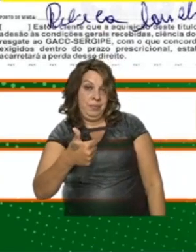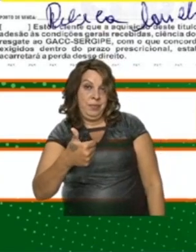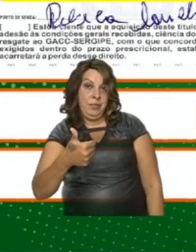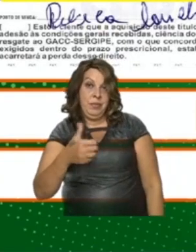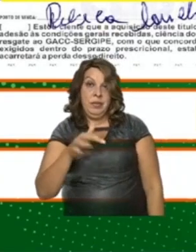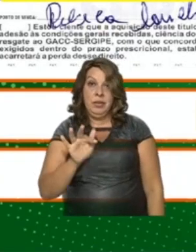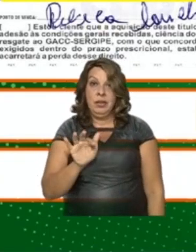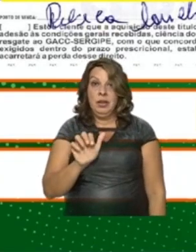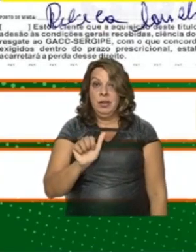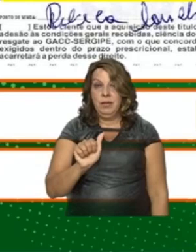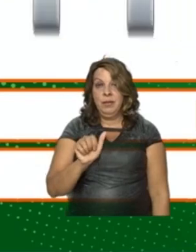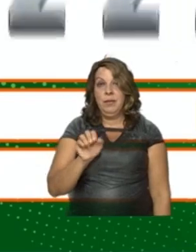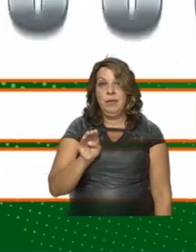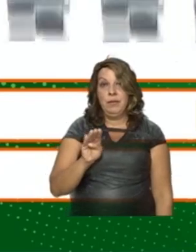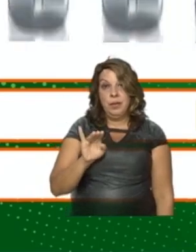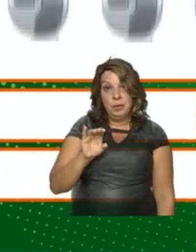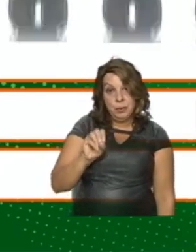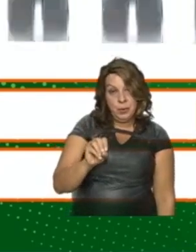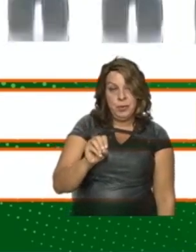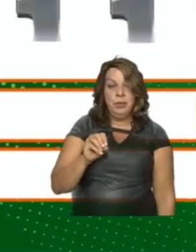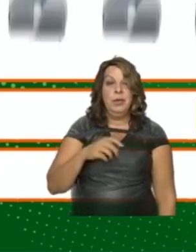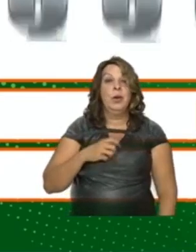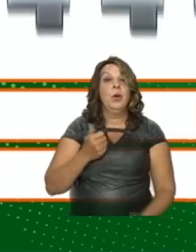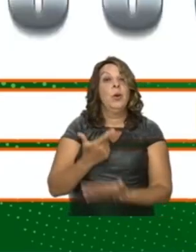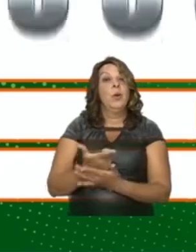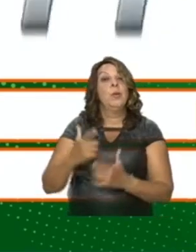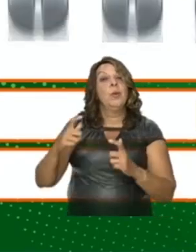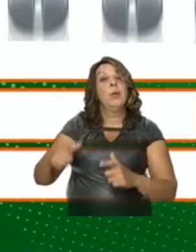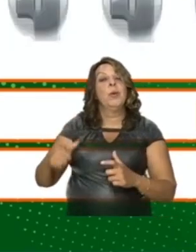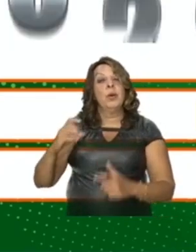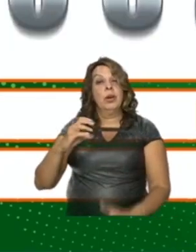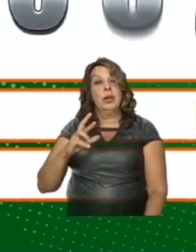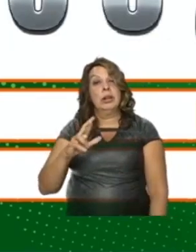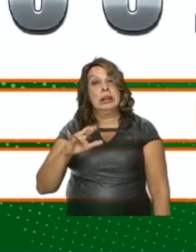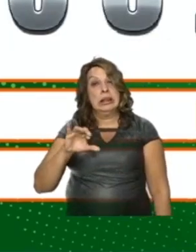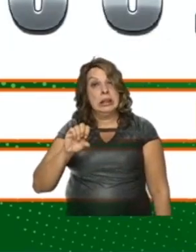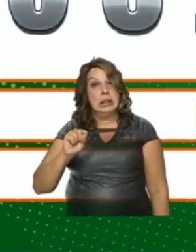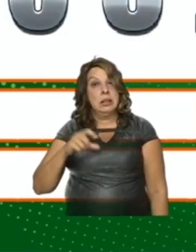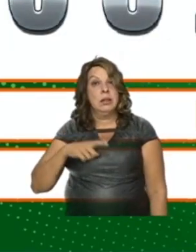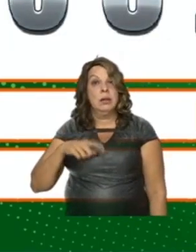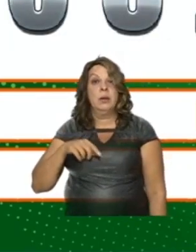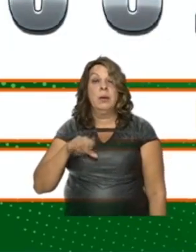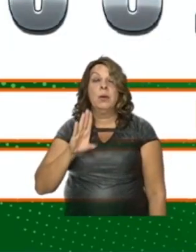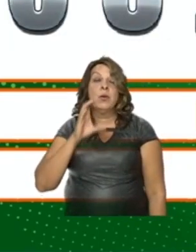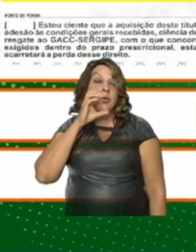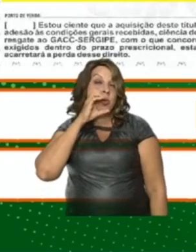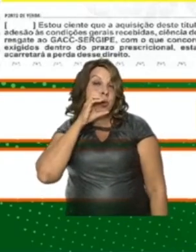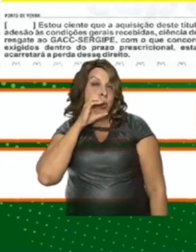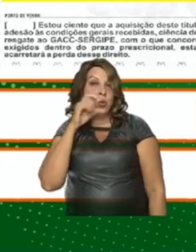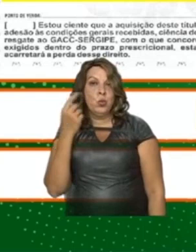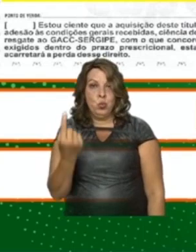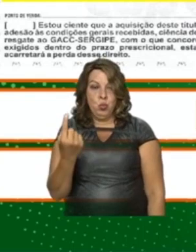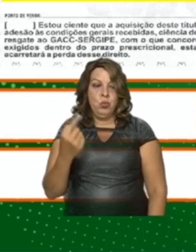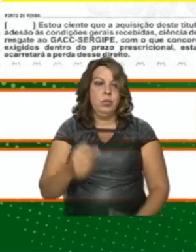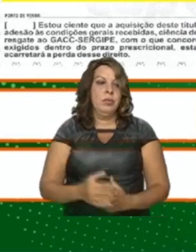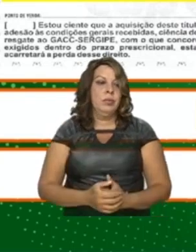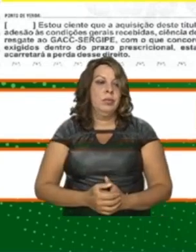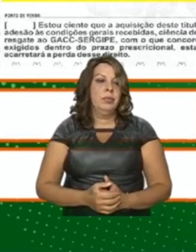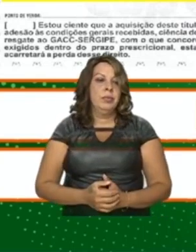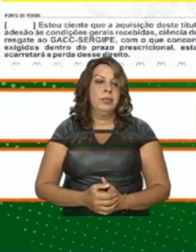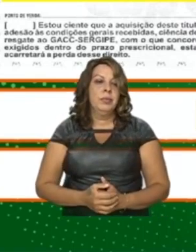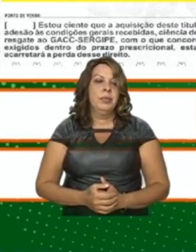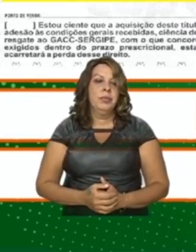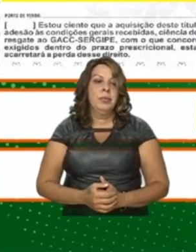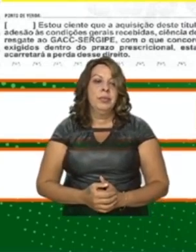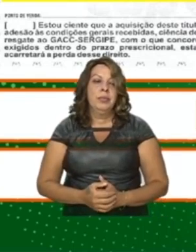006231, Fábio Rodrigues dos Santos, adquiriu na banca da Cris e Sérgio da regional Bené Socorro 1, parabéns!